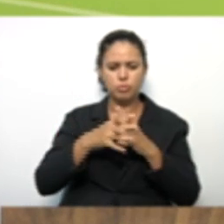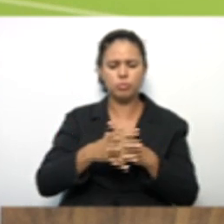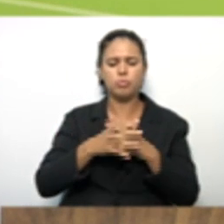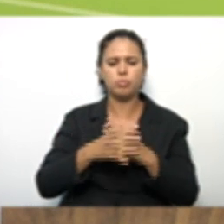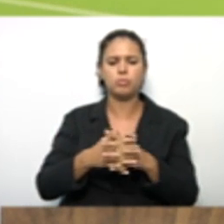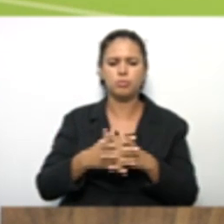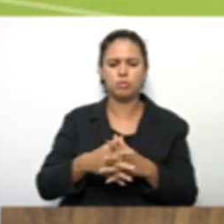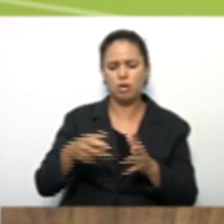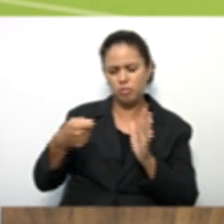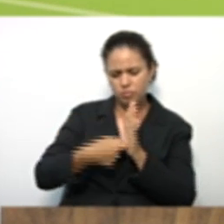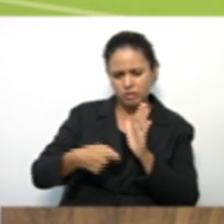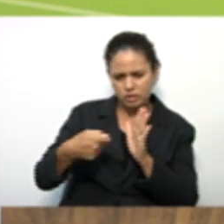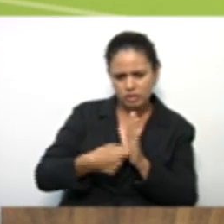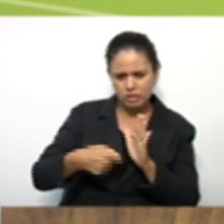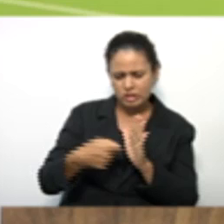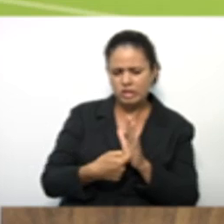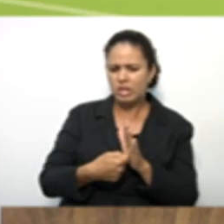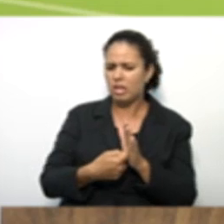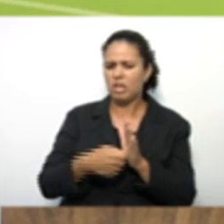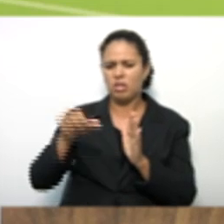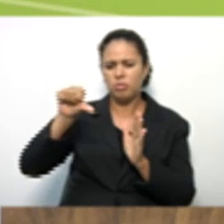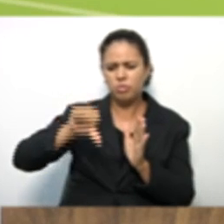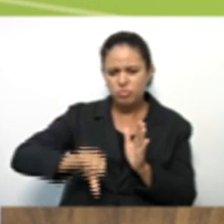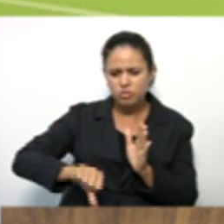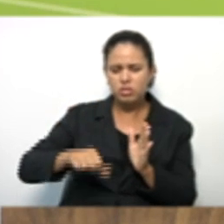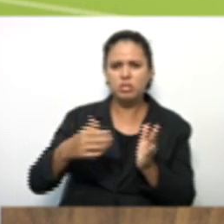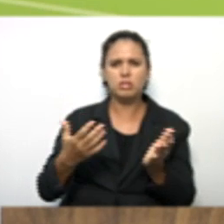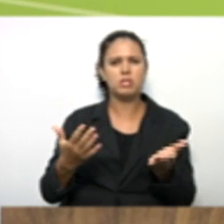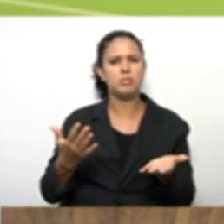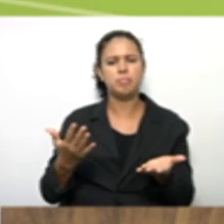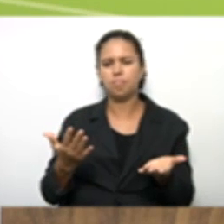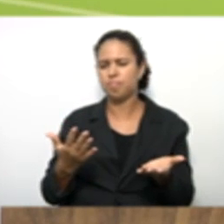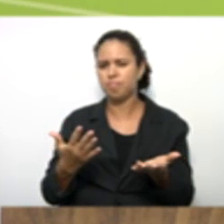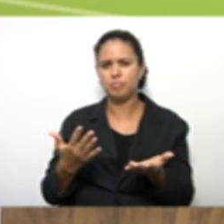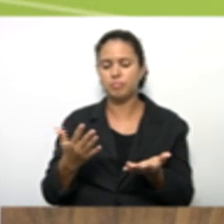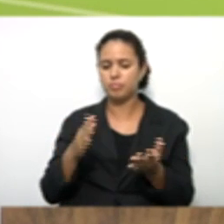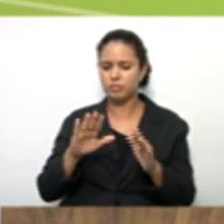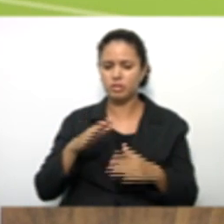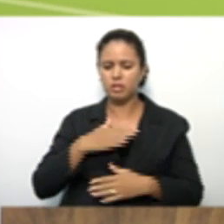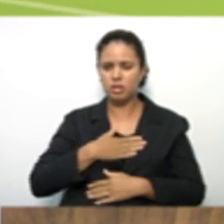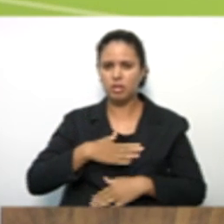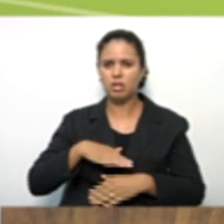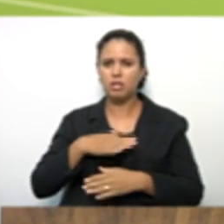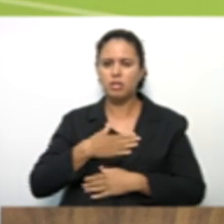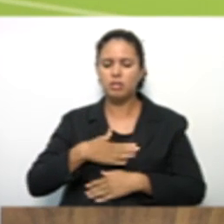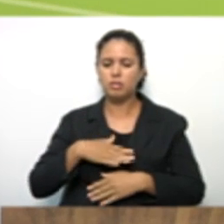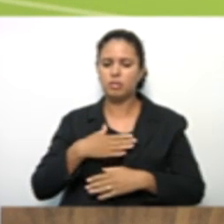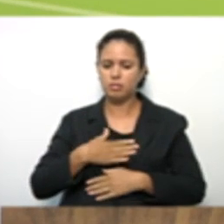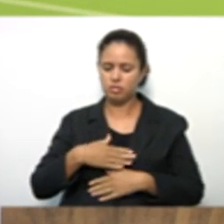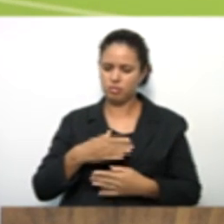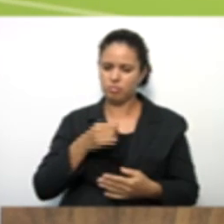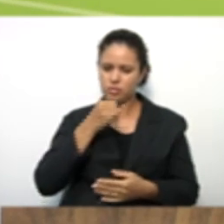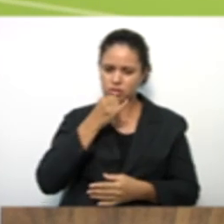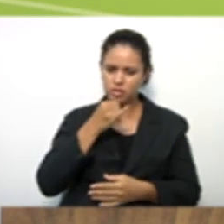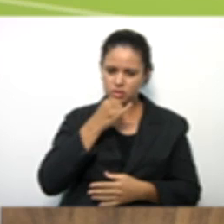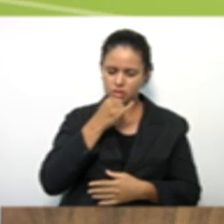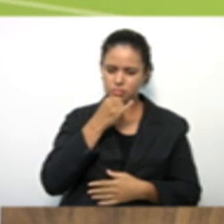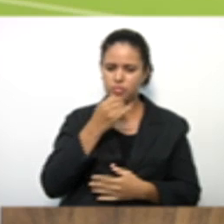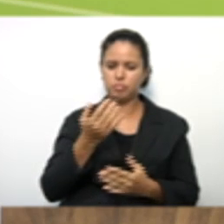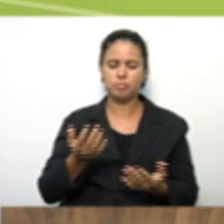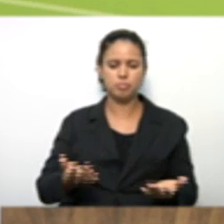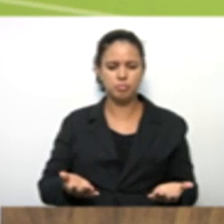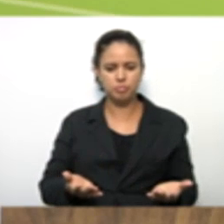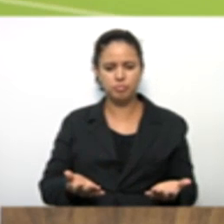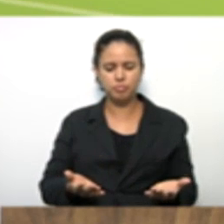de um lado muito negativo. Eu mesmo aqui falei, um lado negativo. Eu falei por um sentido educacional. Mas,